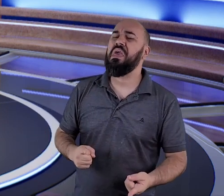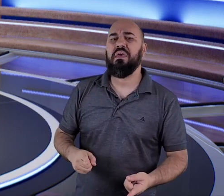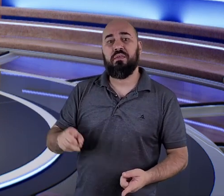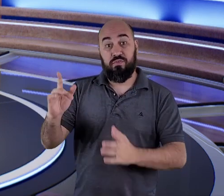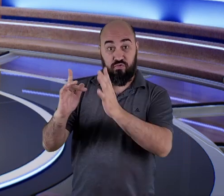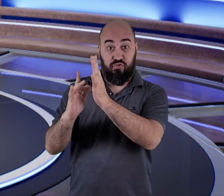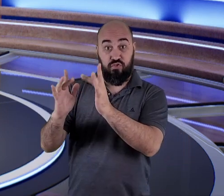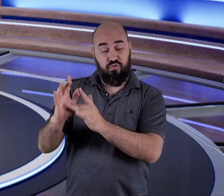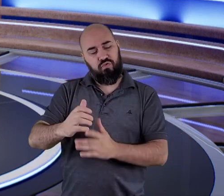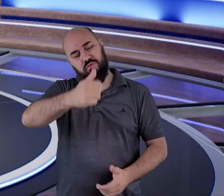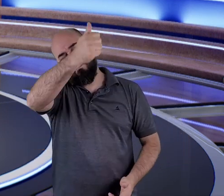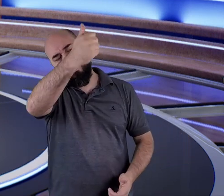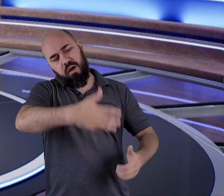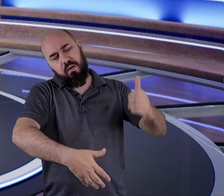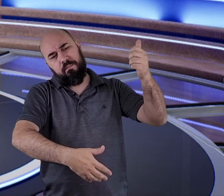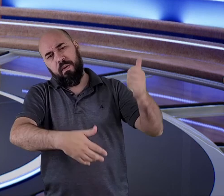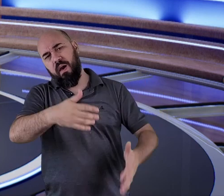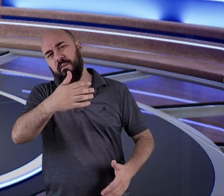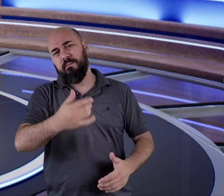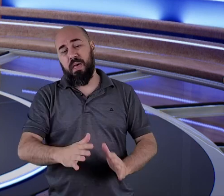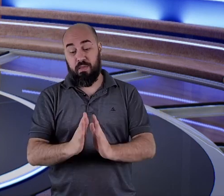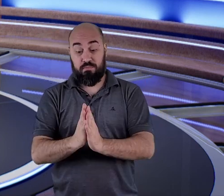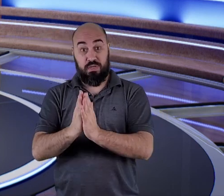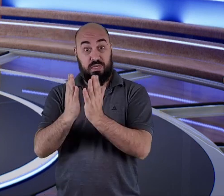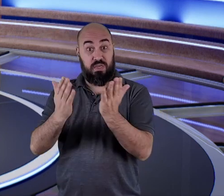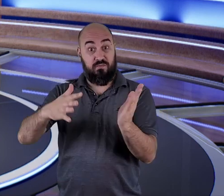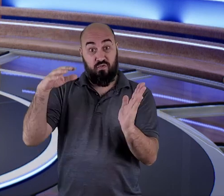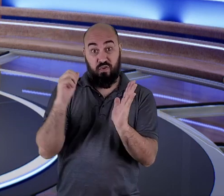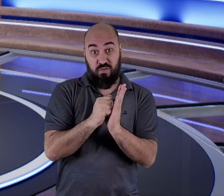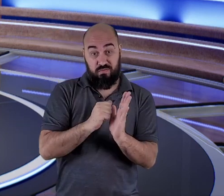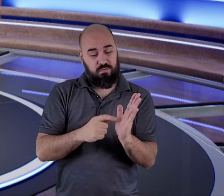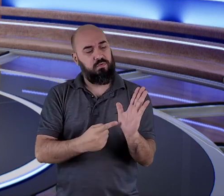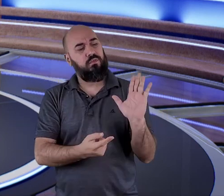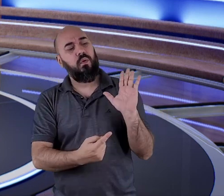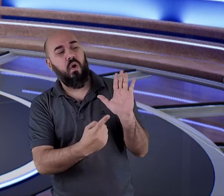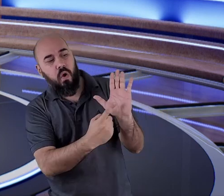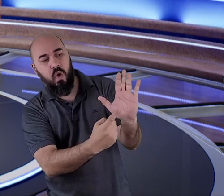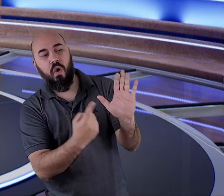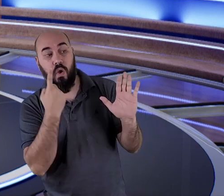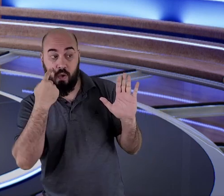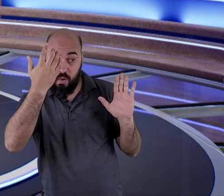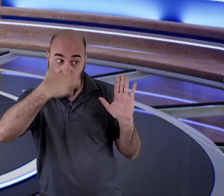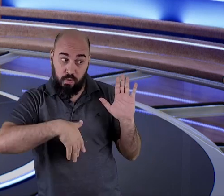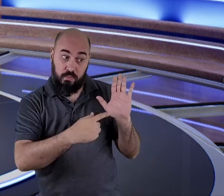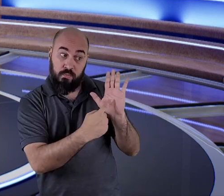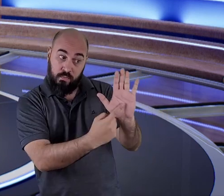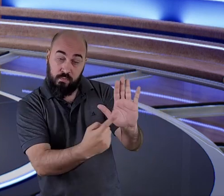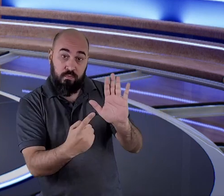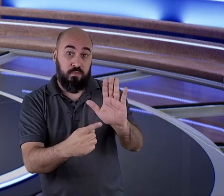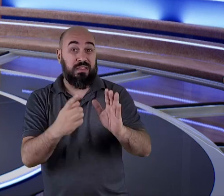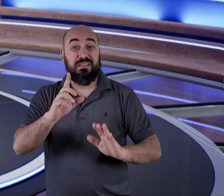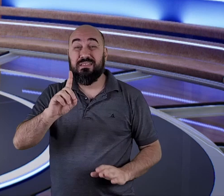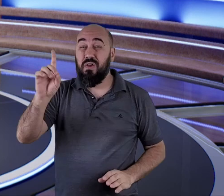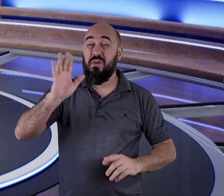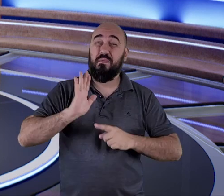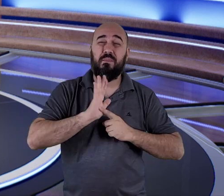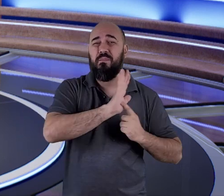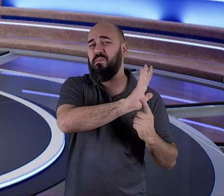verdade. As ações e as intenções que hoje apenas Deus